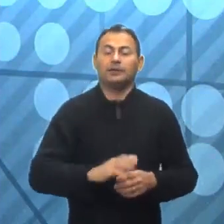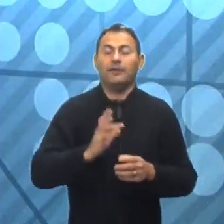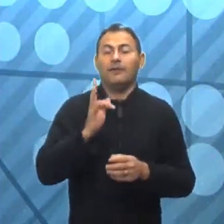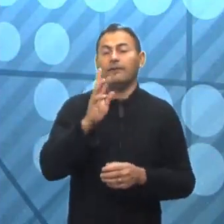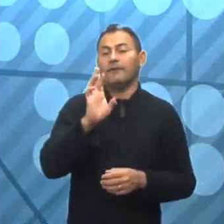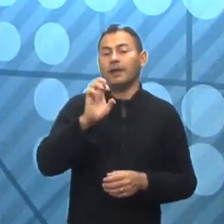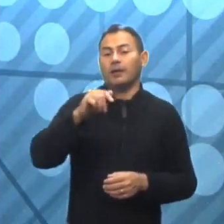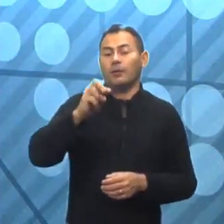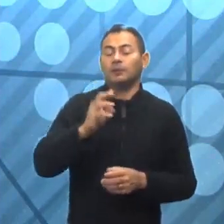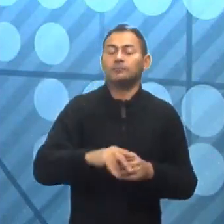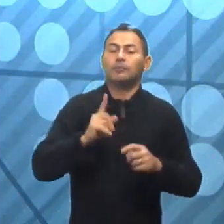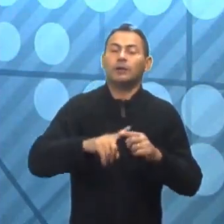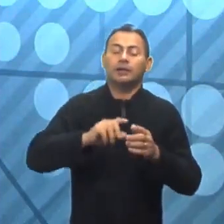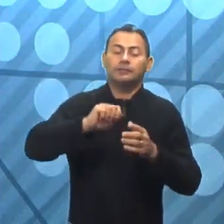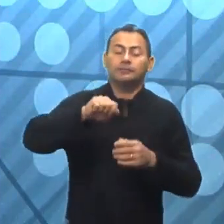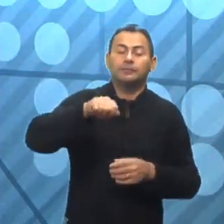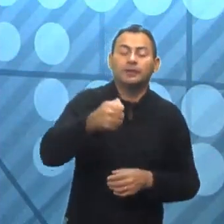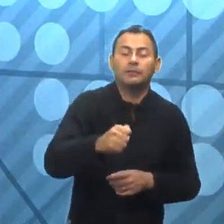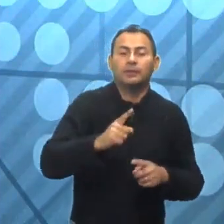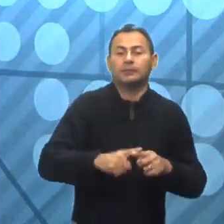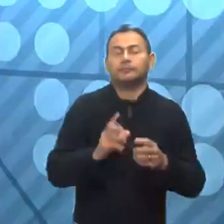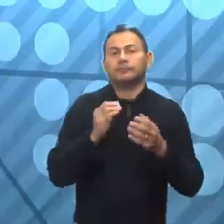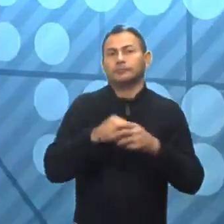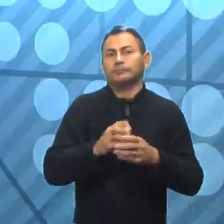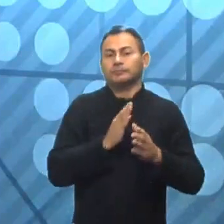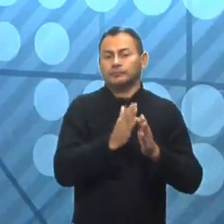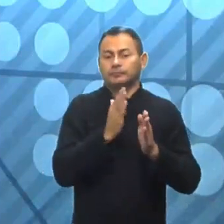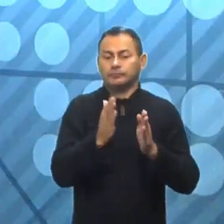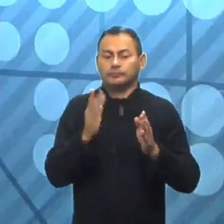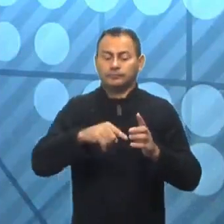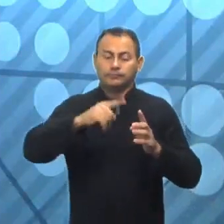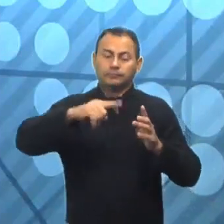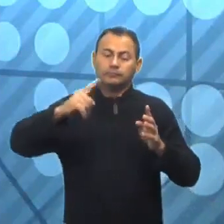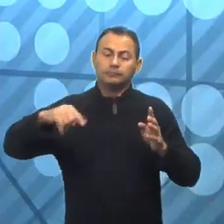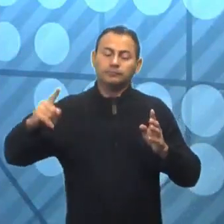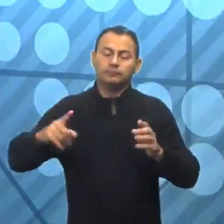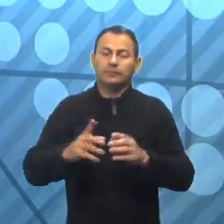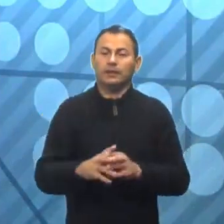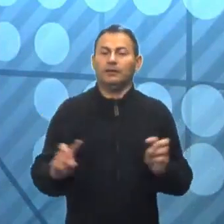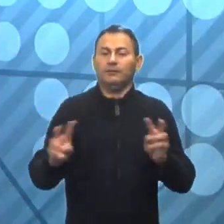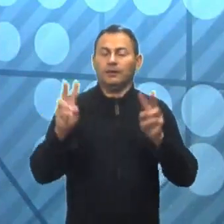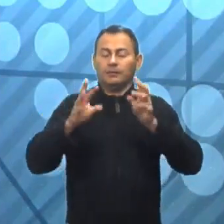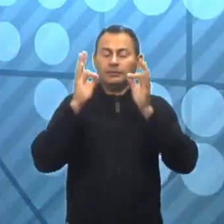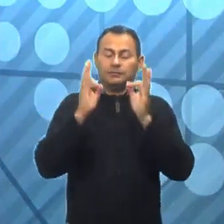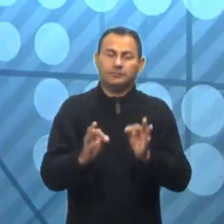que é chaveamento? Porque você chaveia a frequência entre valores